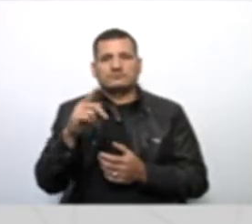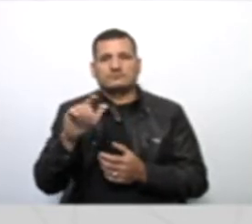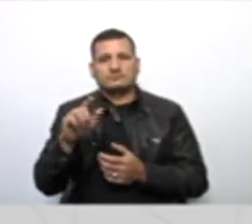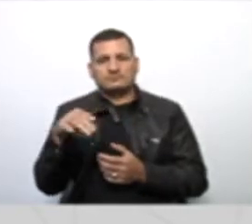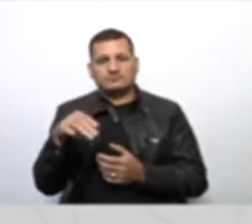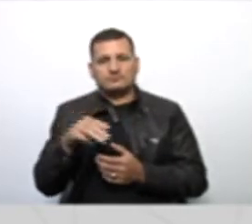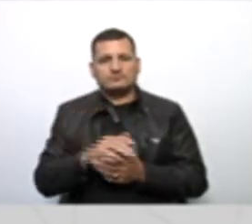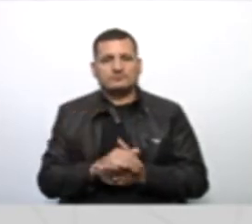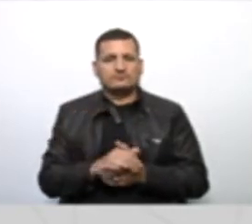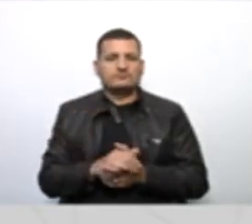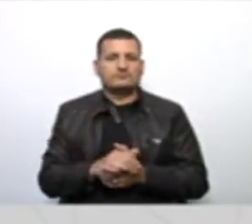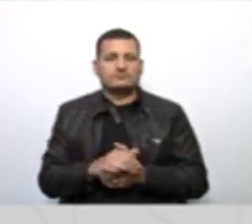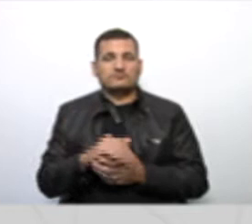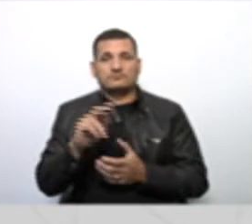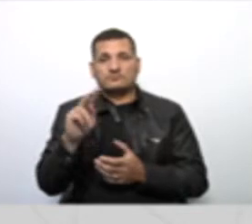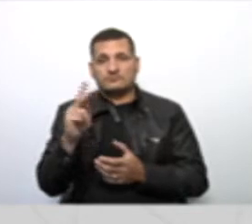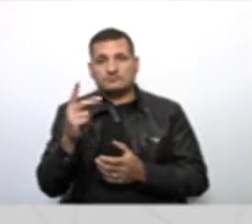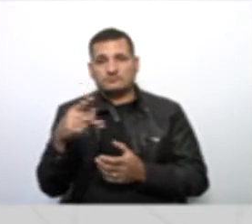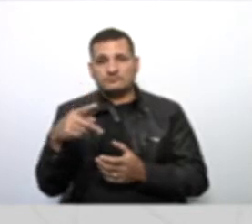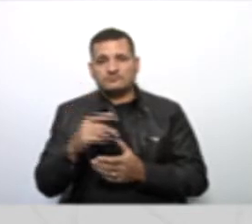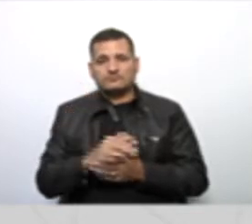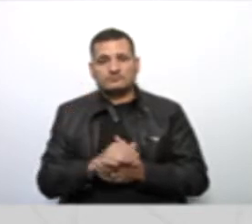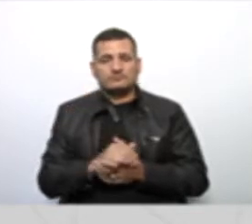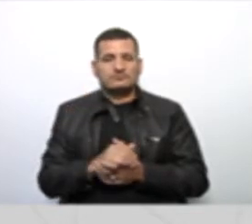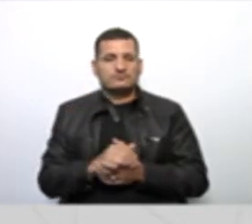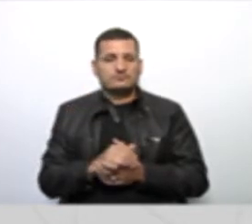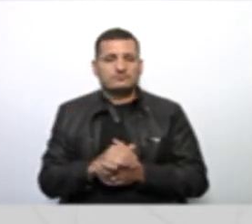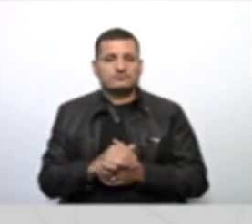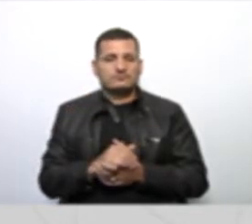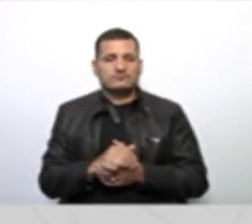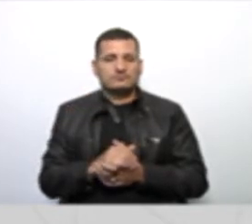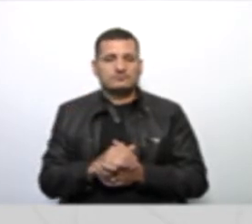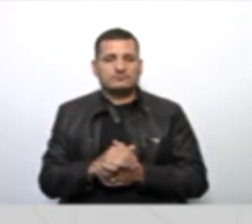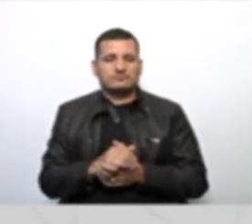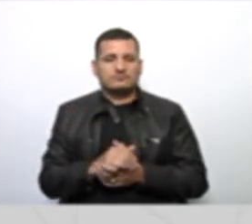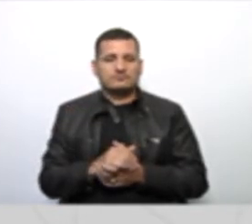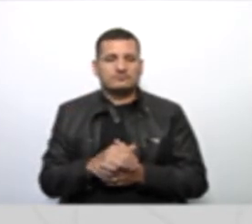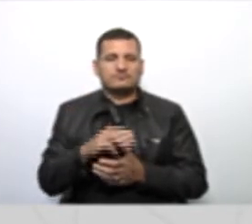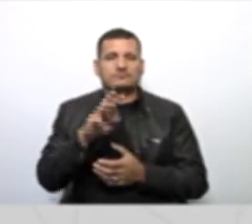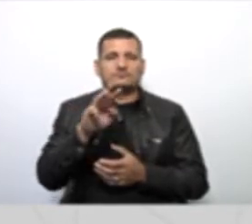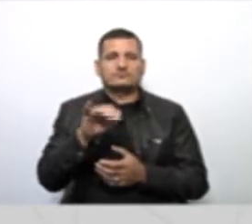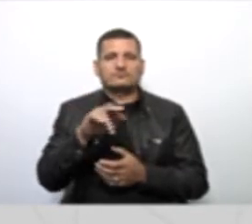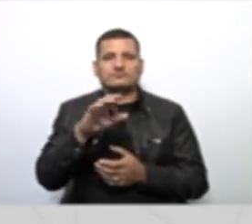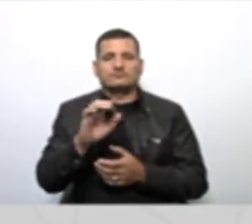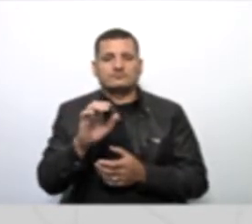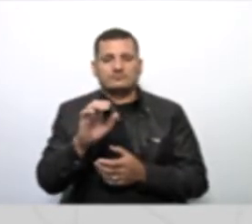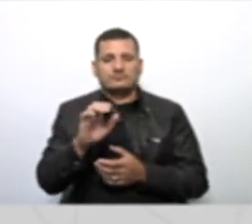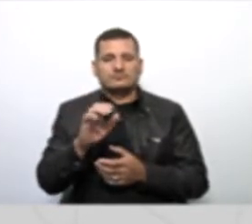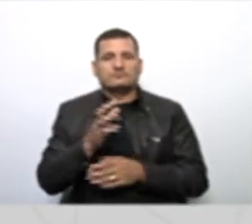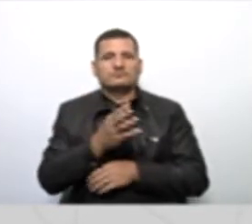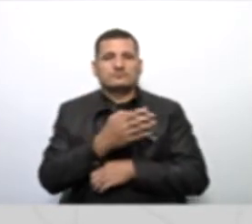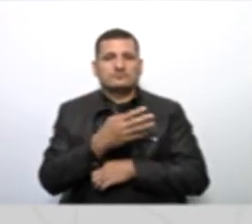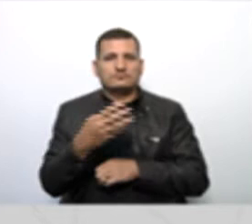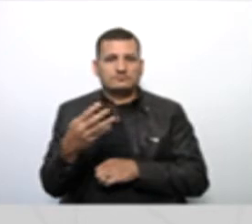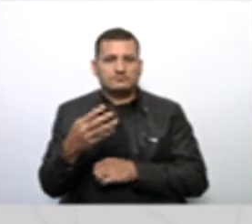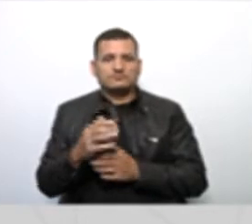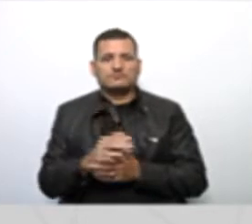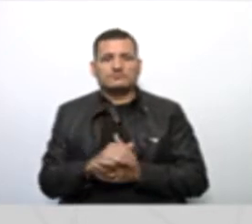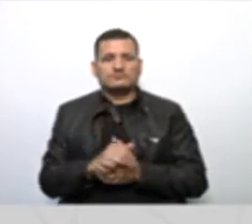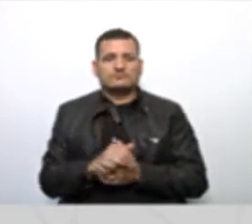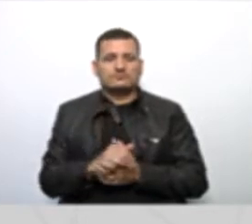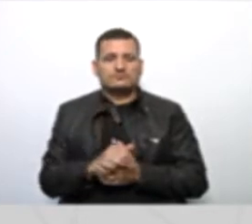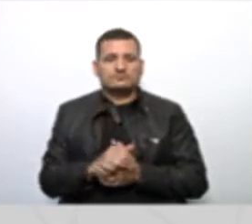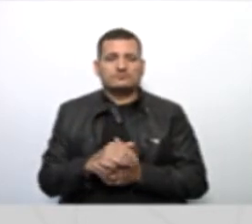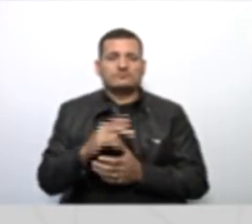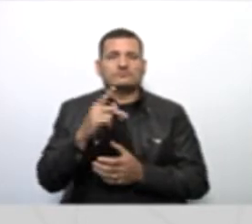eu já tive um desse aqui. O INSE da Microsoft.